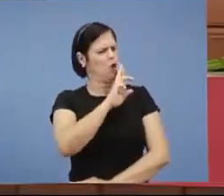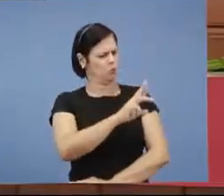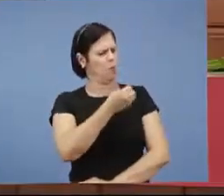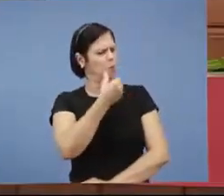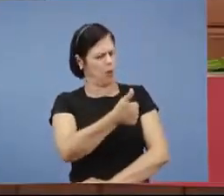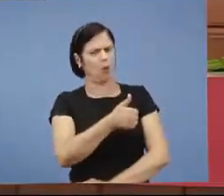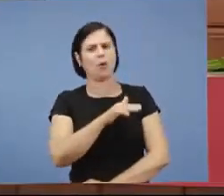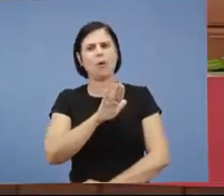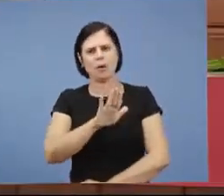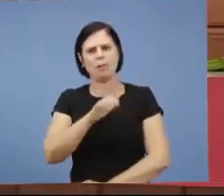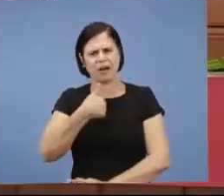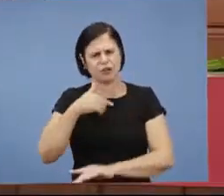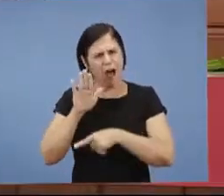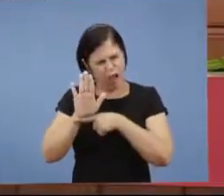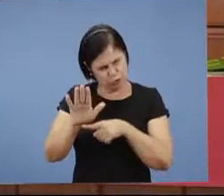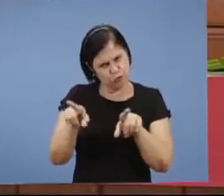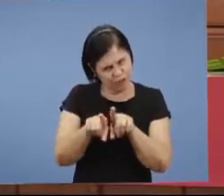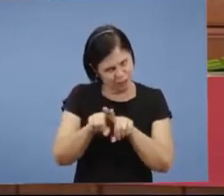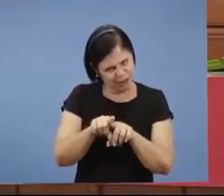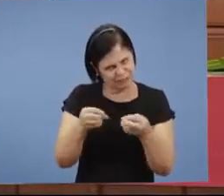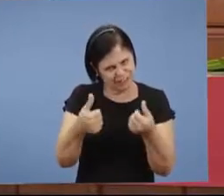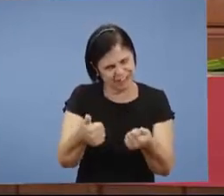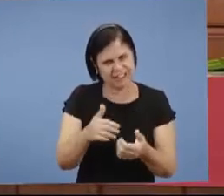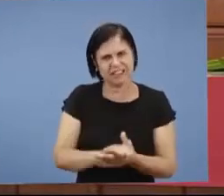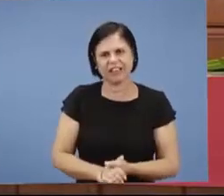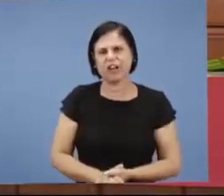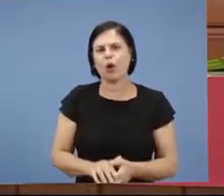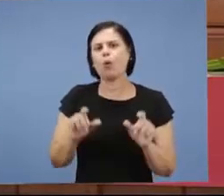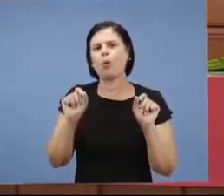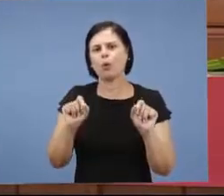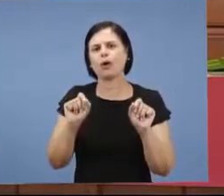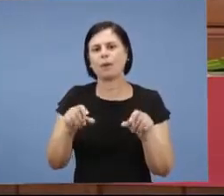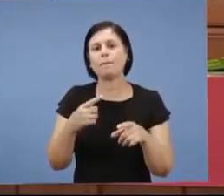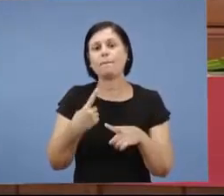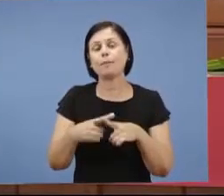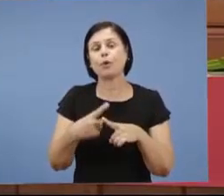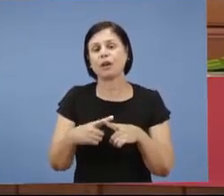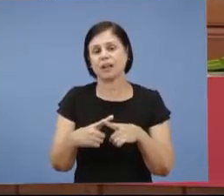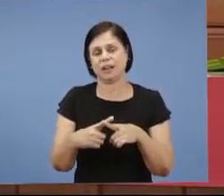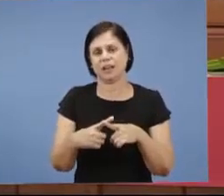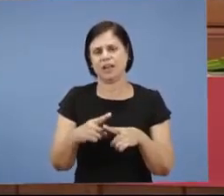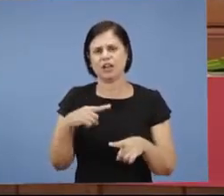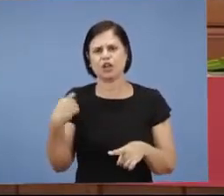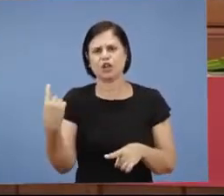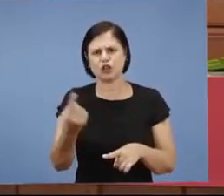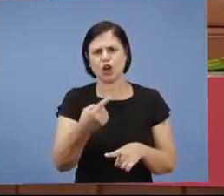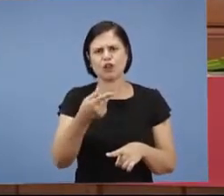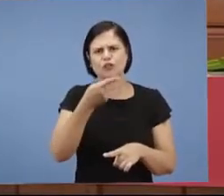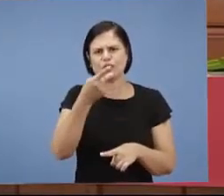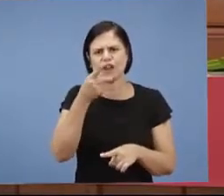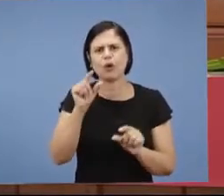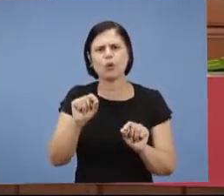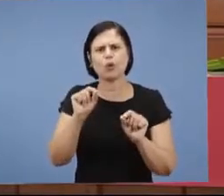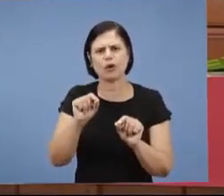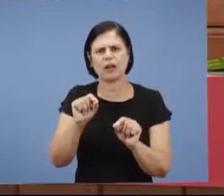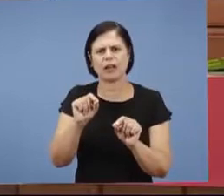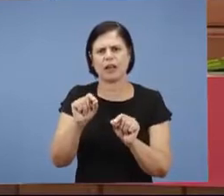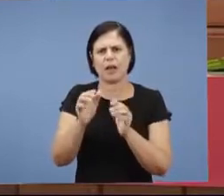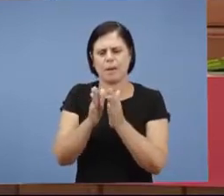boa, mas vou dar uma ajudazinha também. É o seguinte, é porque nós estamos falando em obra,